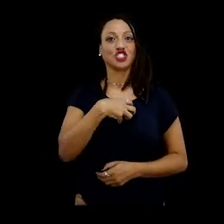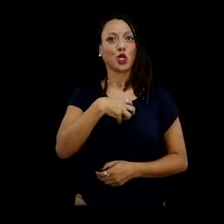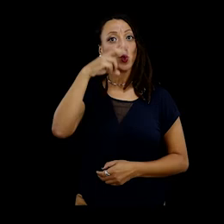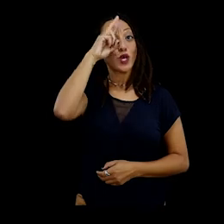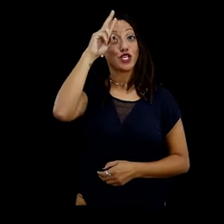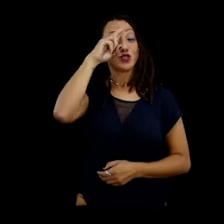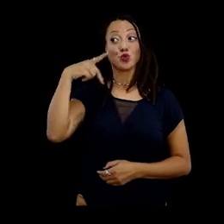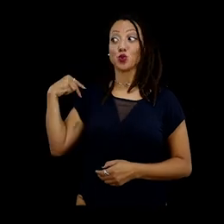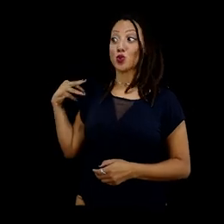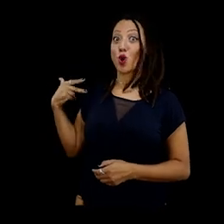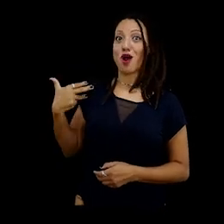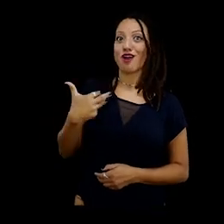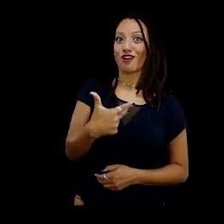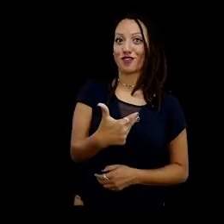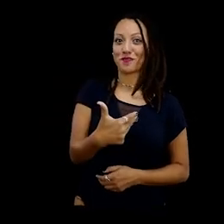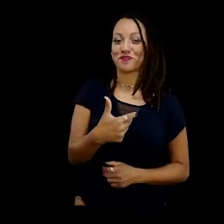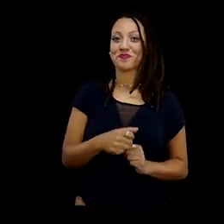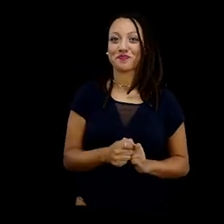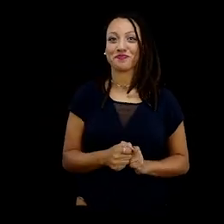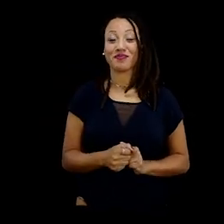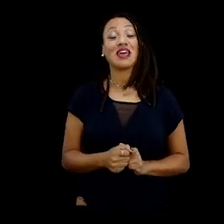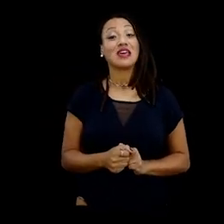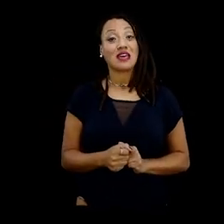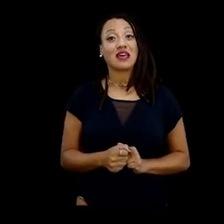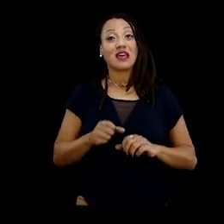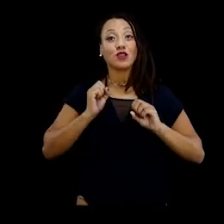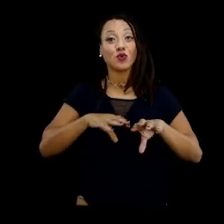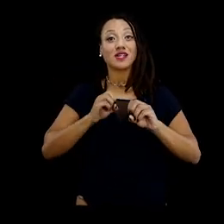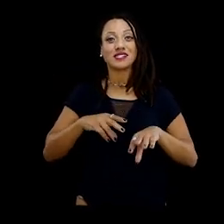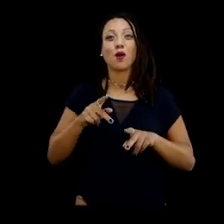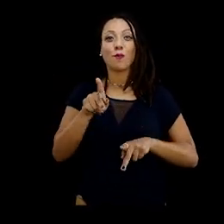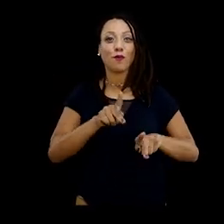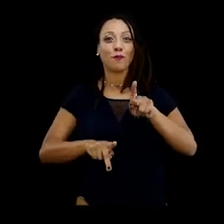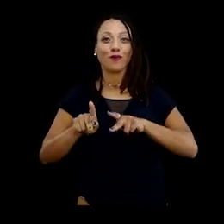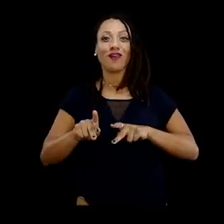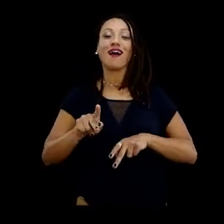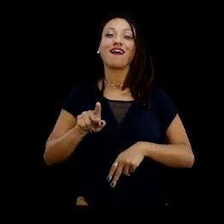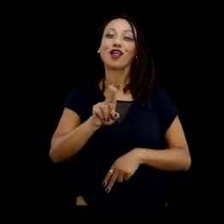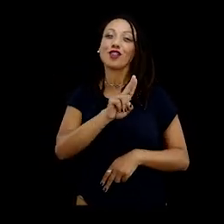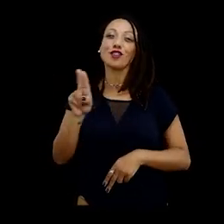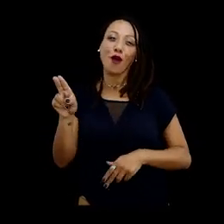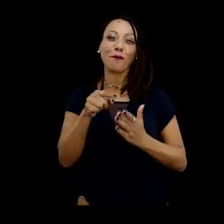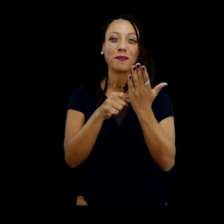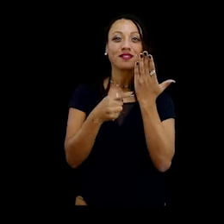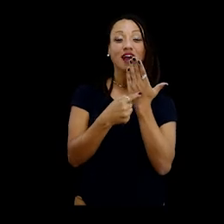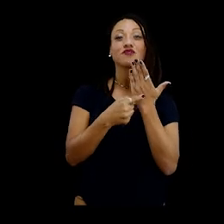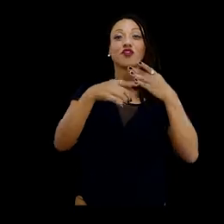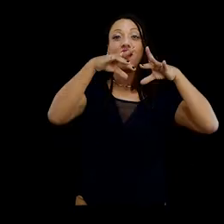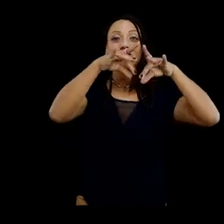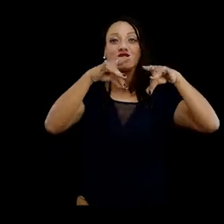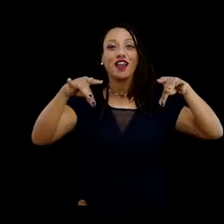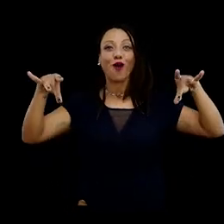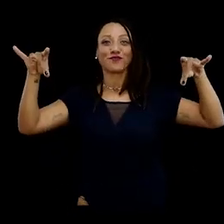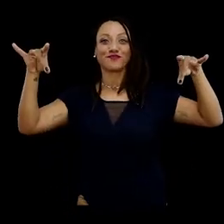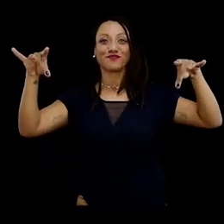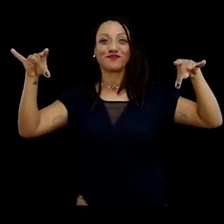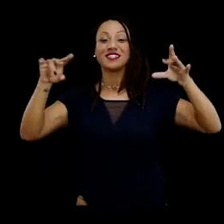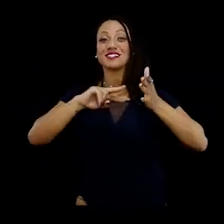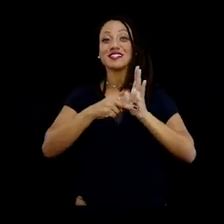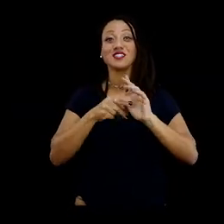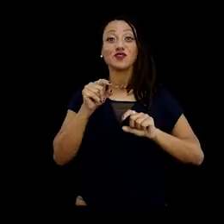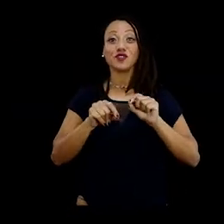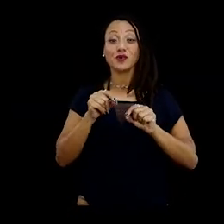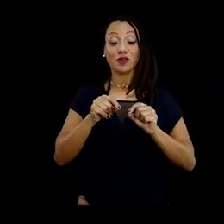educação popular eu chamo de varal. É preciso desse varal para a gente de pendurar os conceitos, as